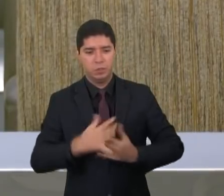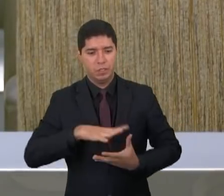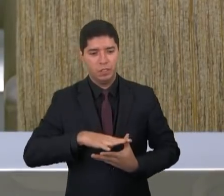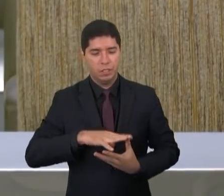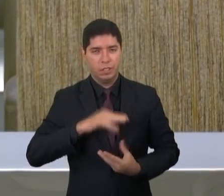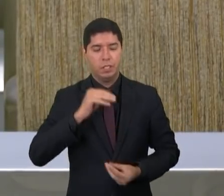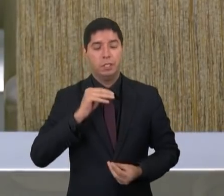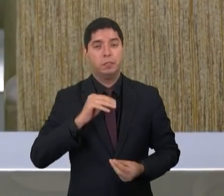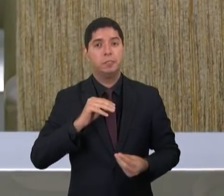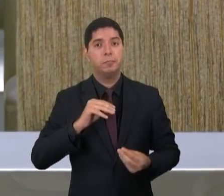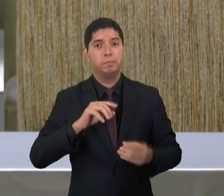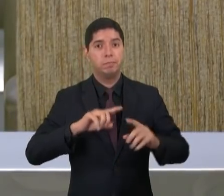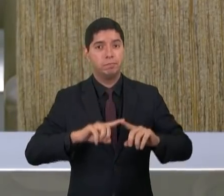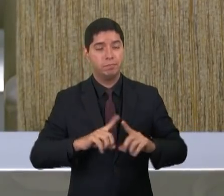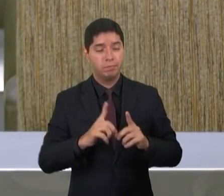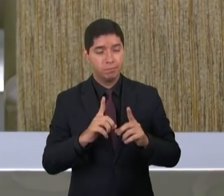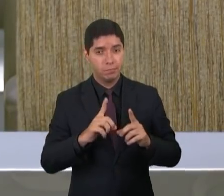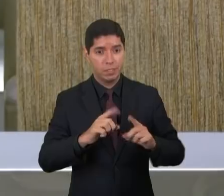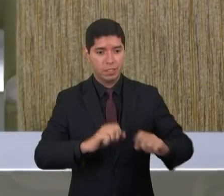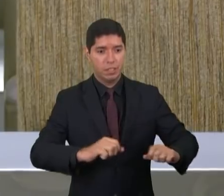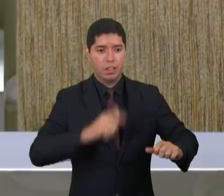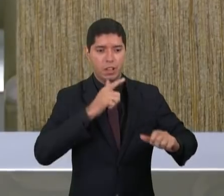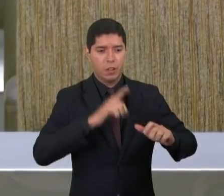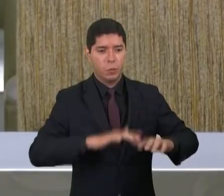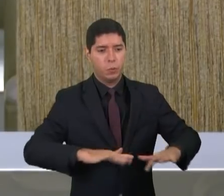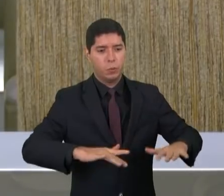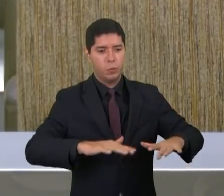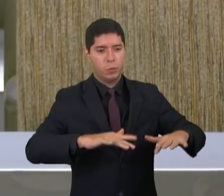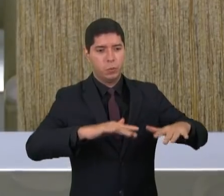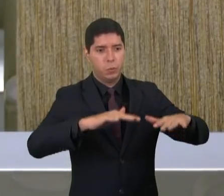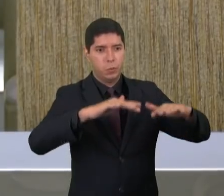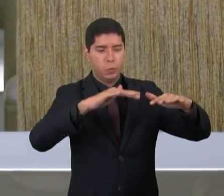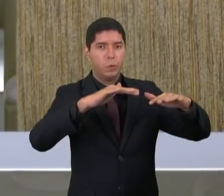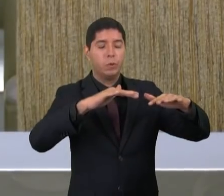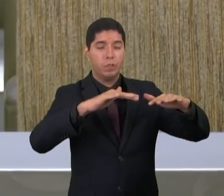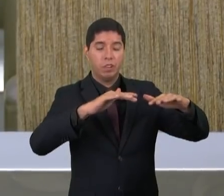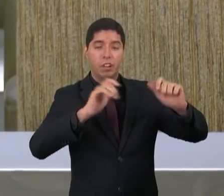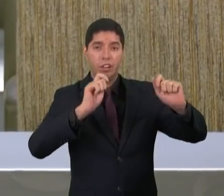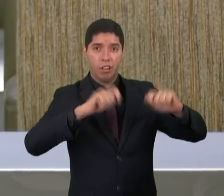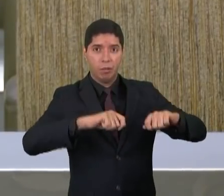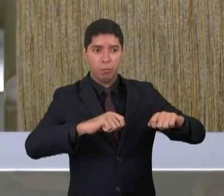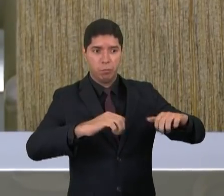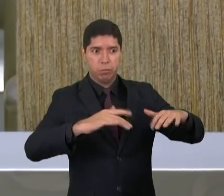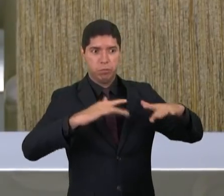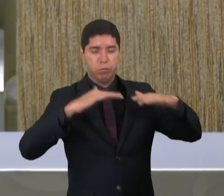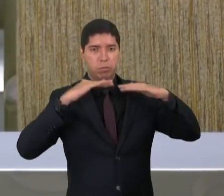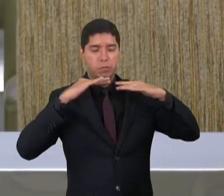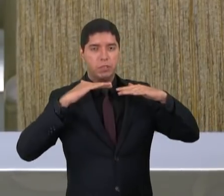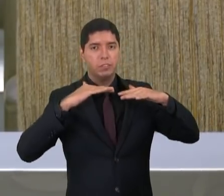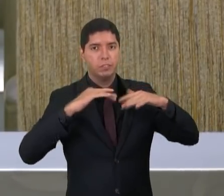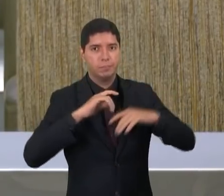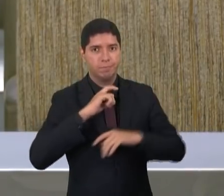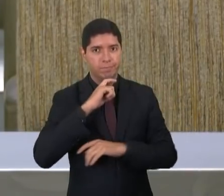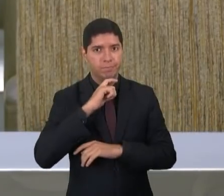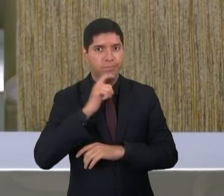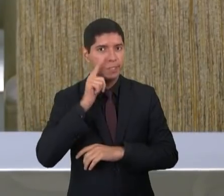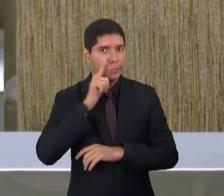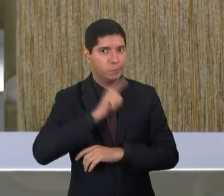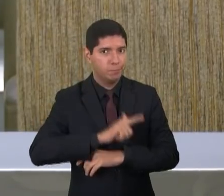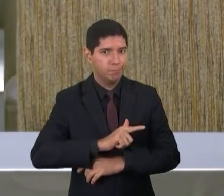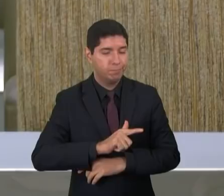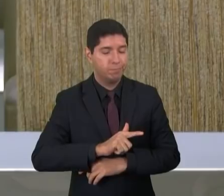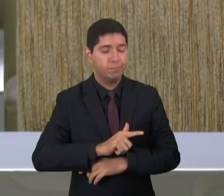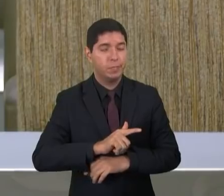Então as águas altivas teriam passado sobre a nossa alma. Bendito seja o